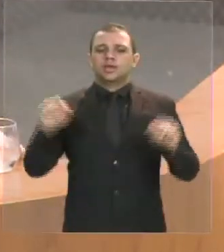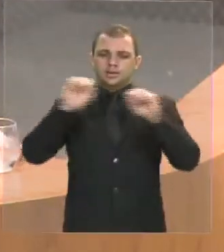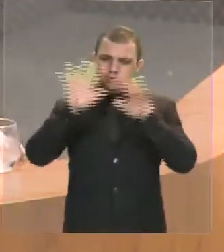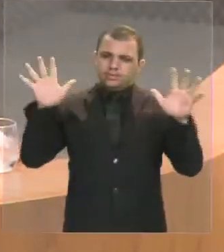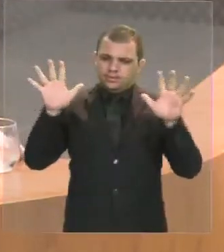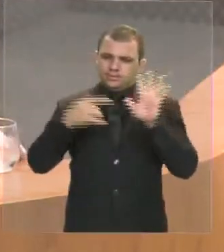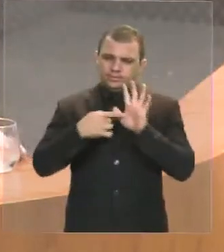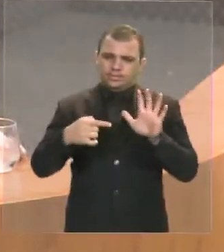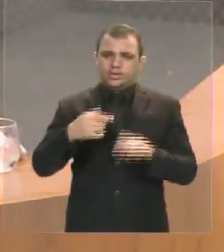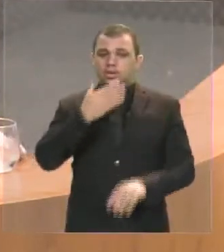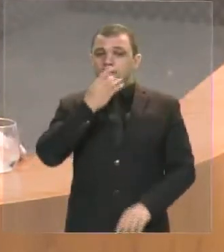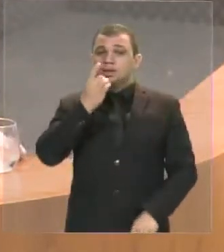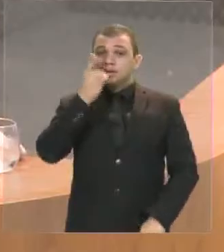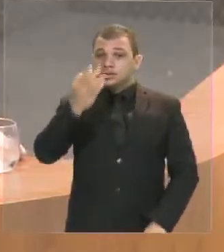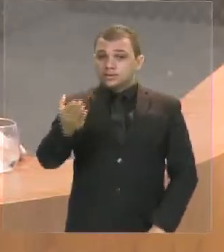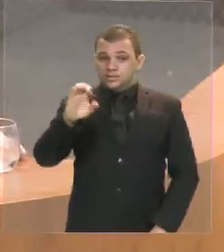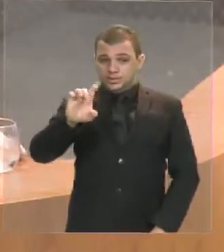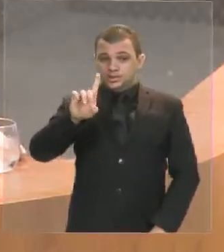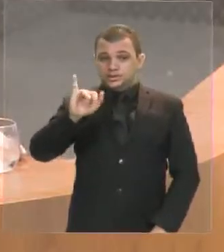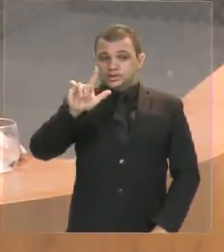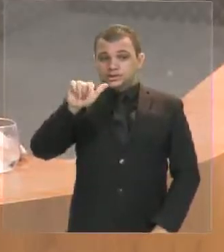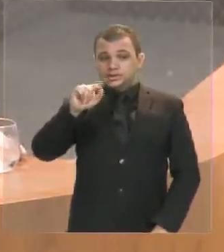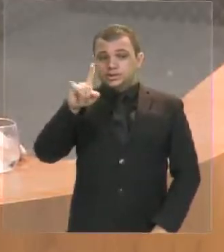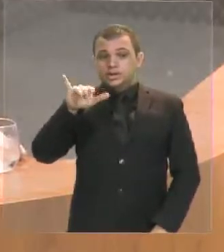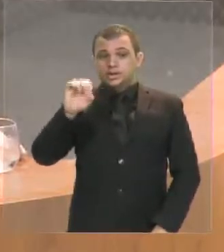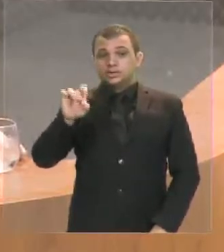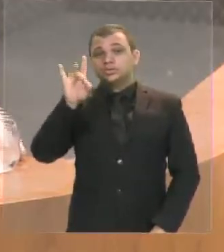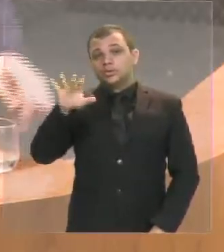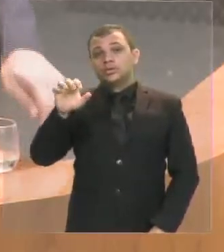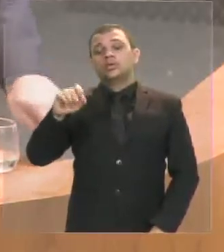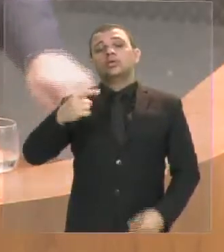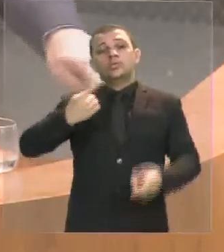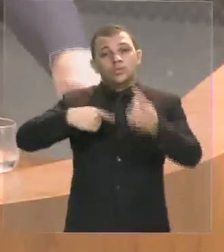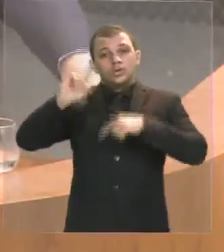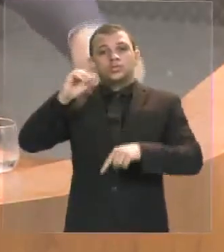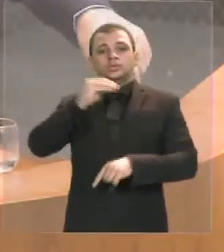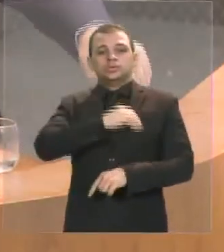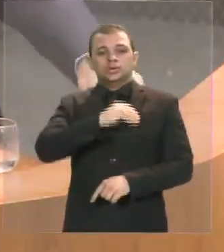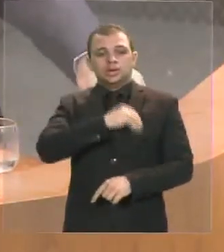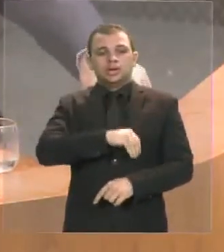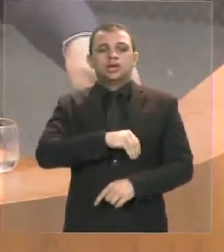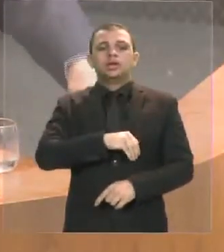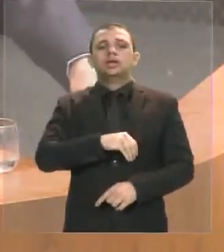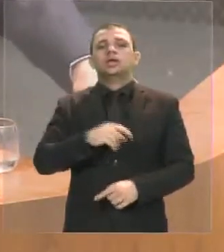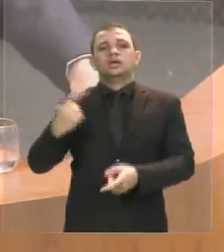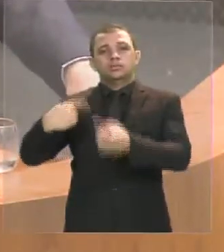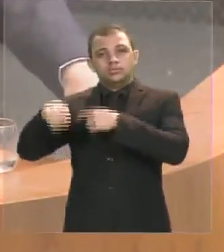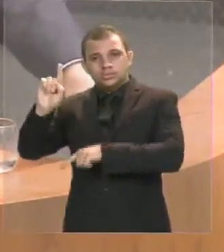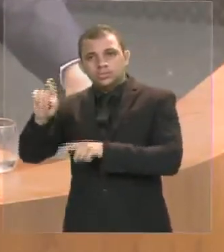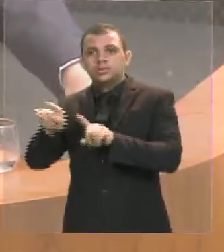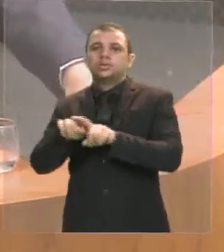deputado Edilásio, não foram apenas as promoções, houve também o aumento da Polícia